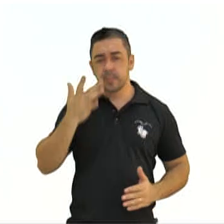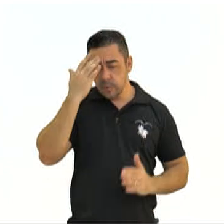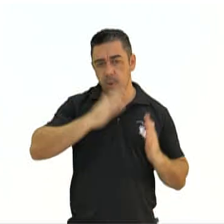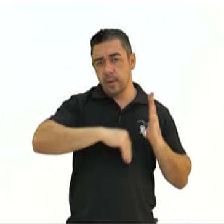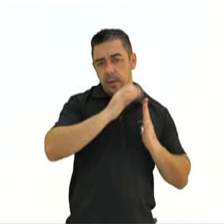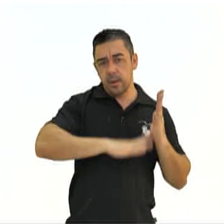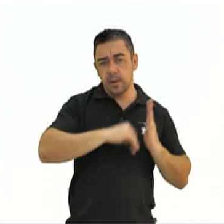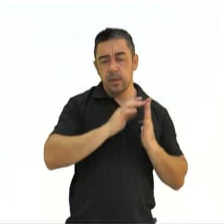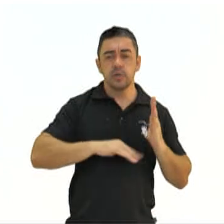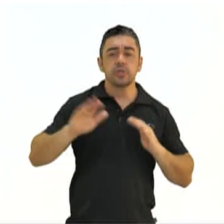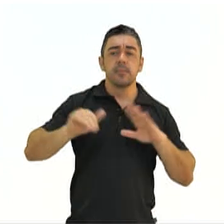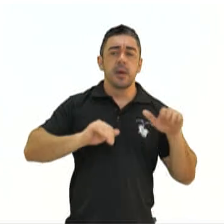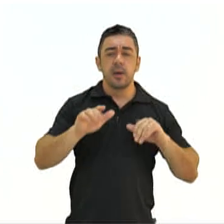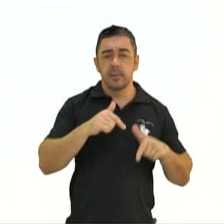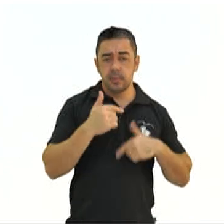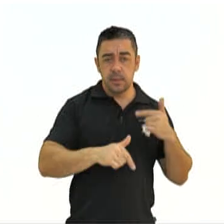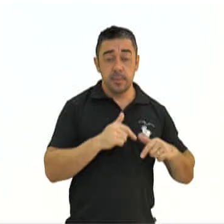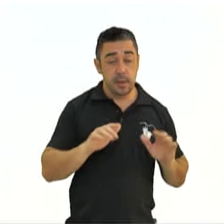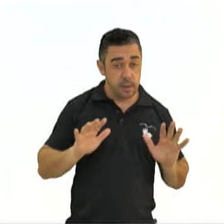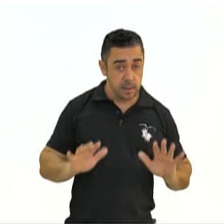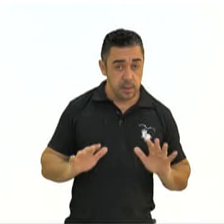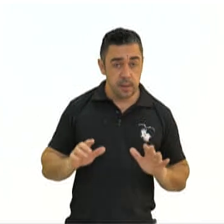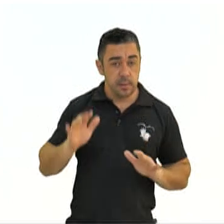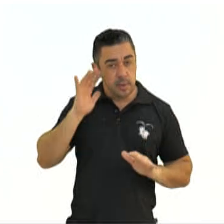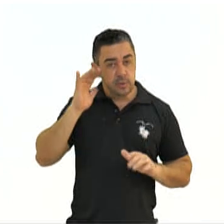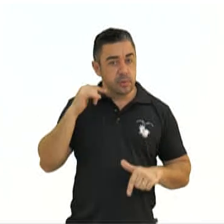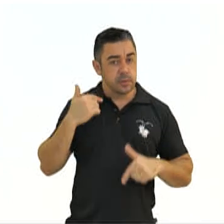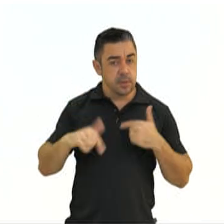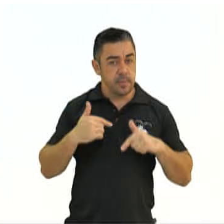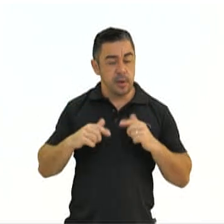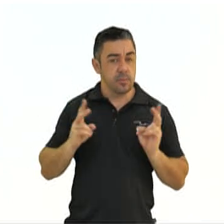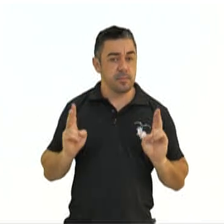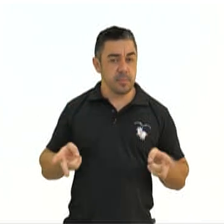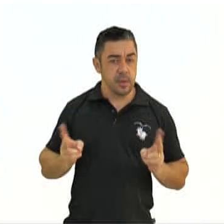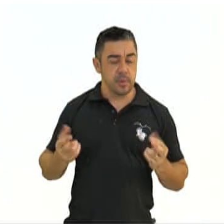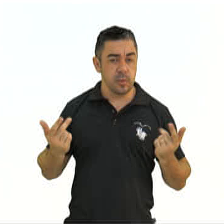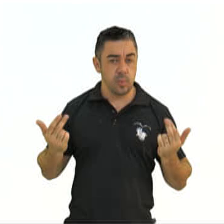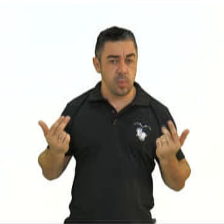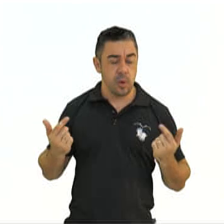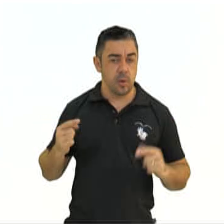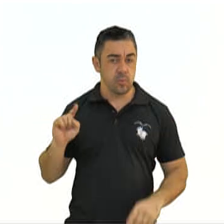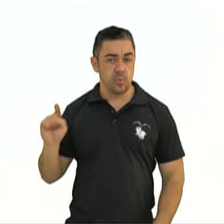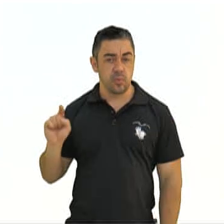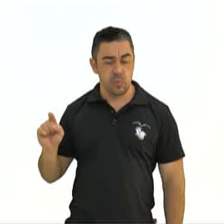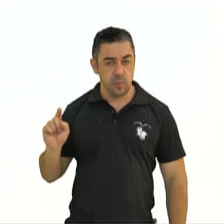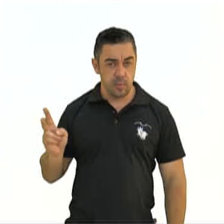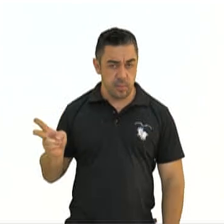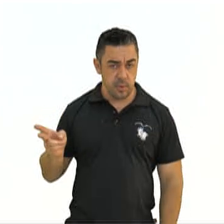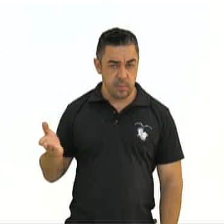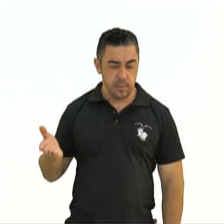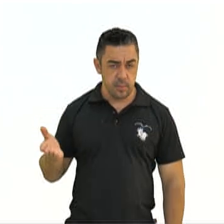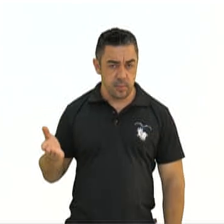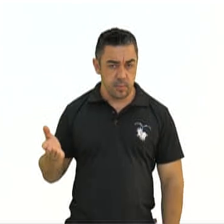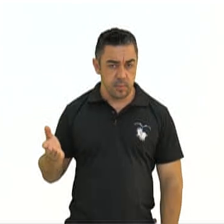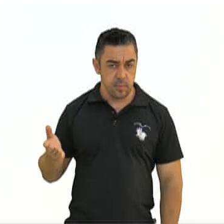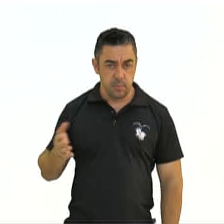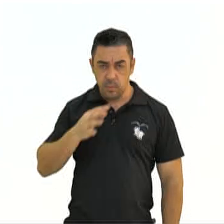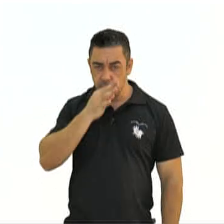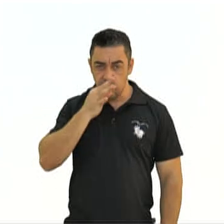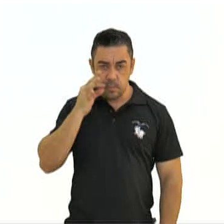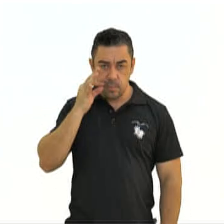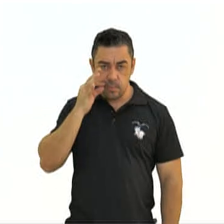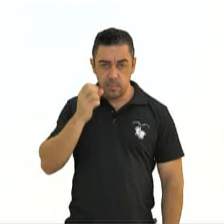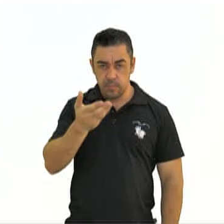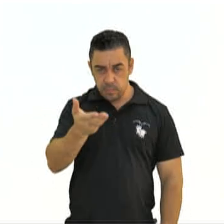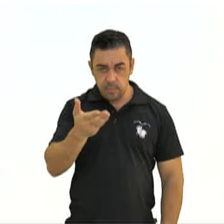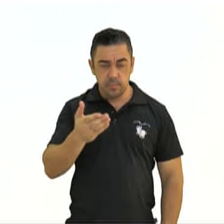terá que contratar, supondo que se trabalhe no mesmo ritmo do primeiro pintor. E agora eu não falo nada.